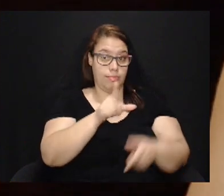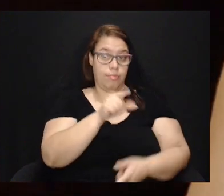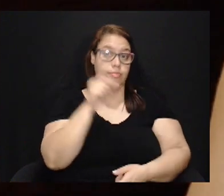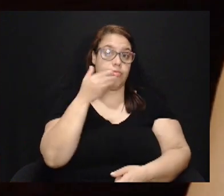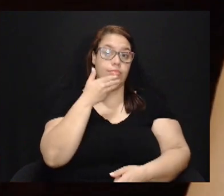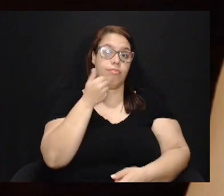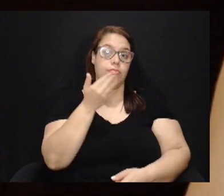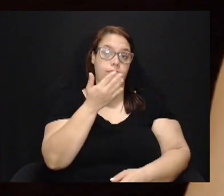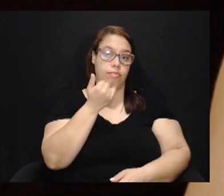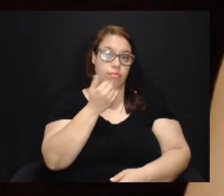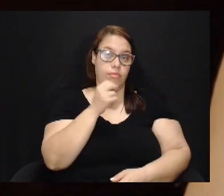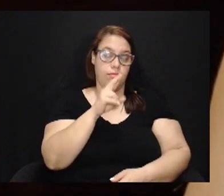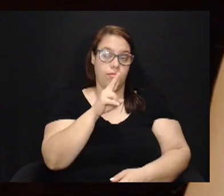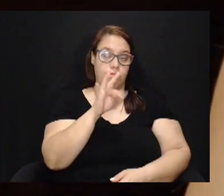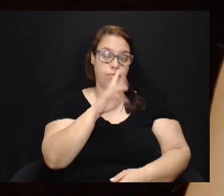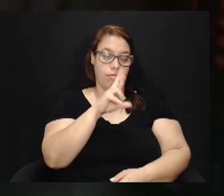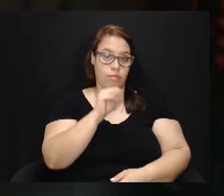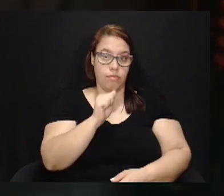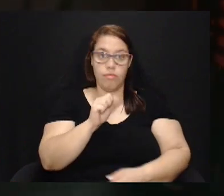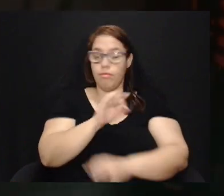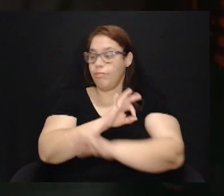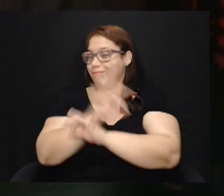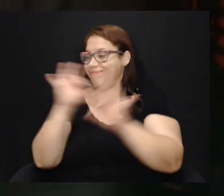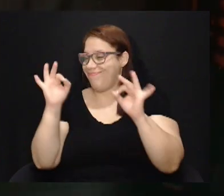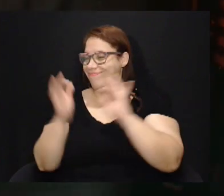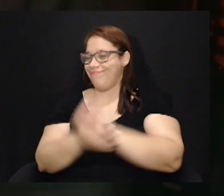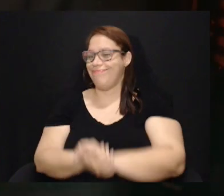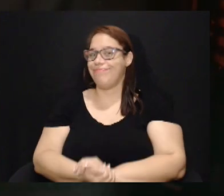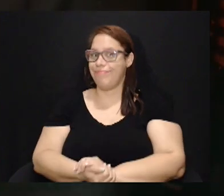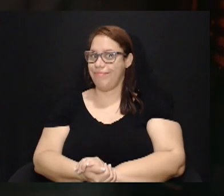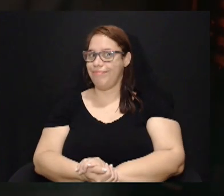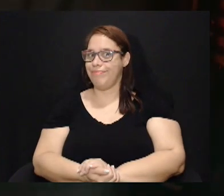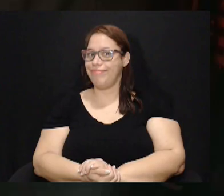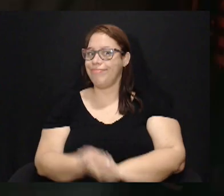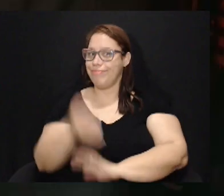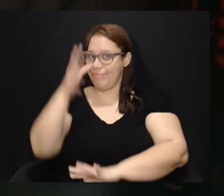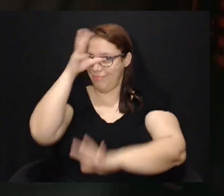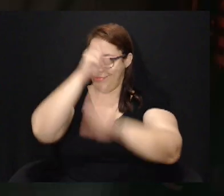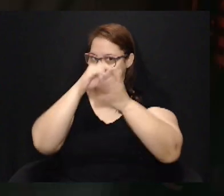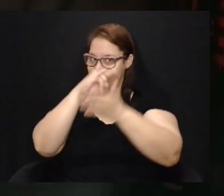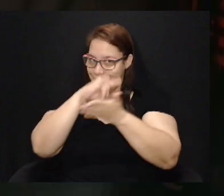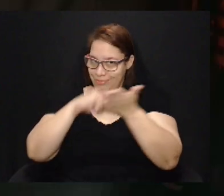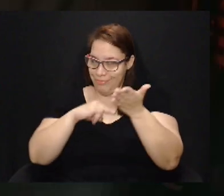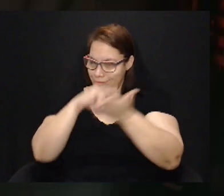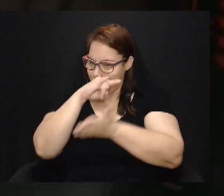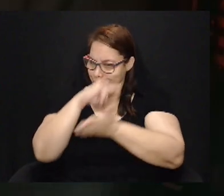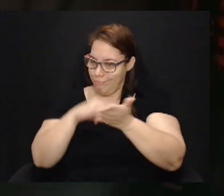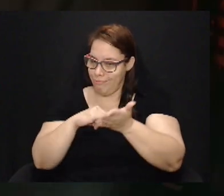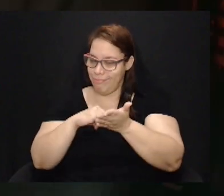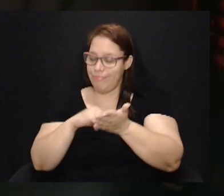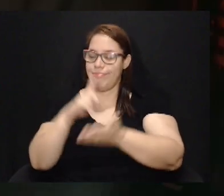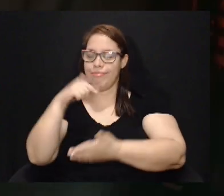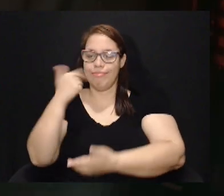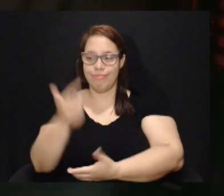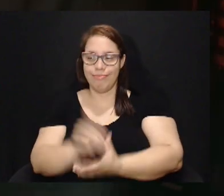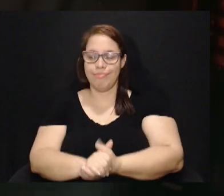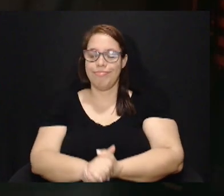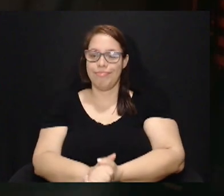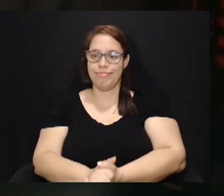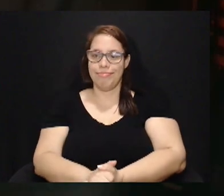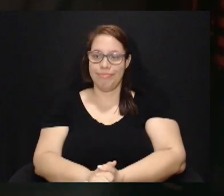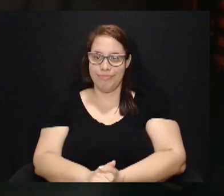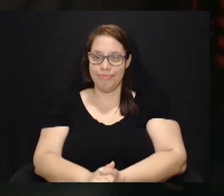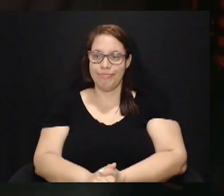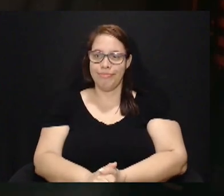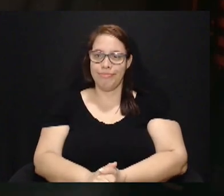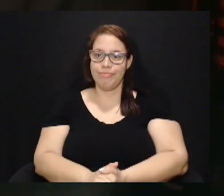alimento ultraprocessado. Excelente! Tá vendo a gente aprendendo, ler rótulos, né? Pode colocar mais uma na tela, produção, por gentileza,